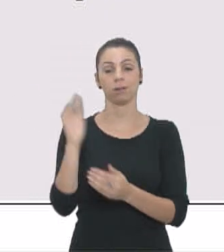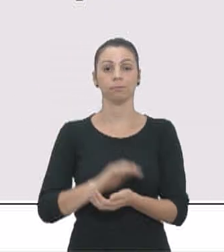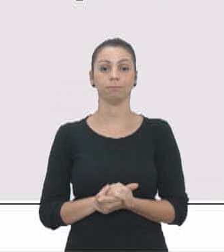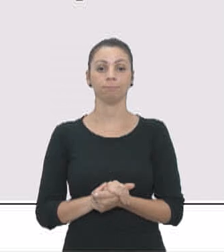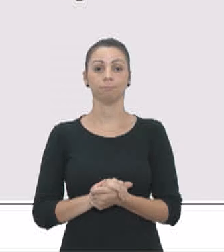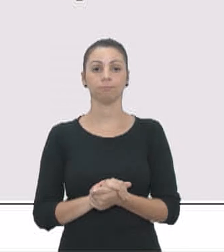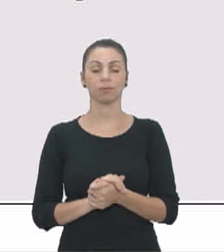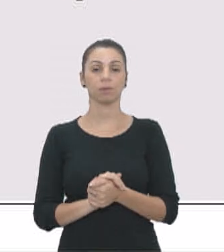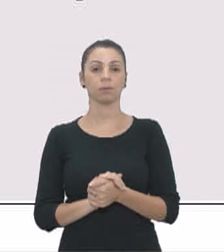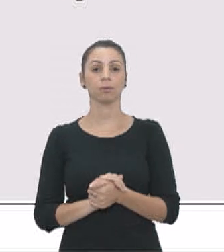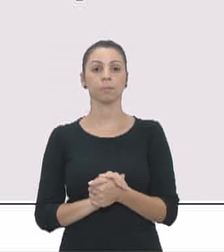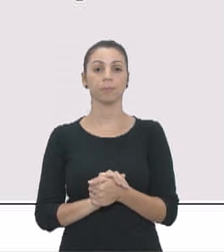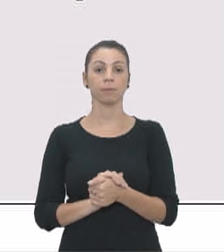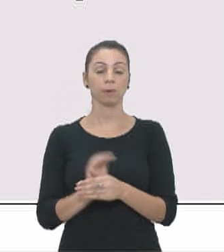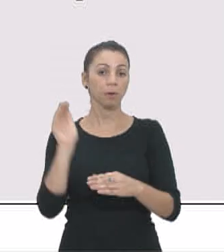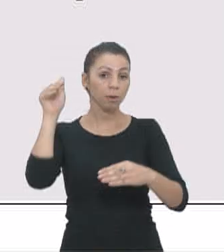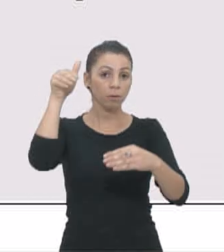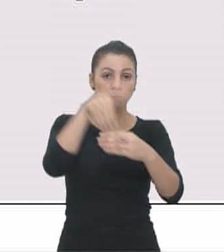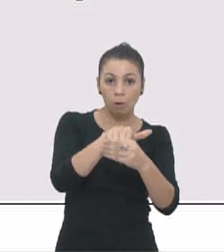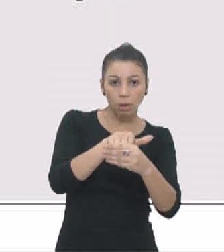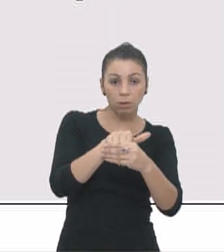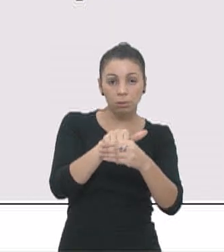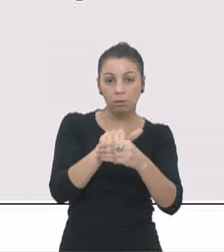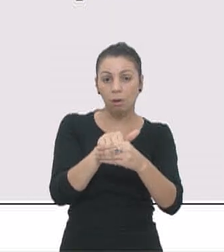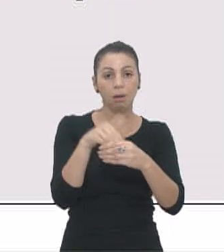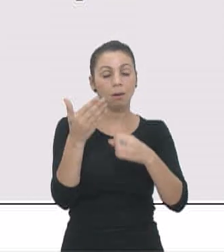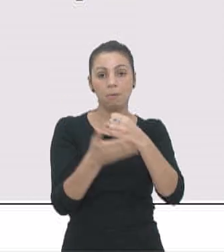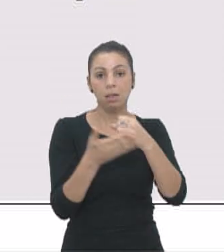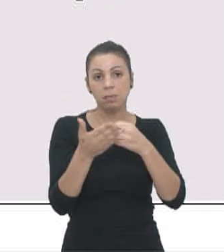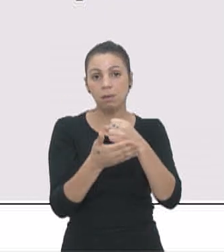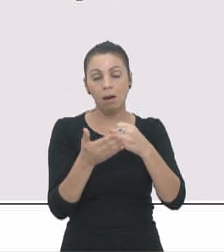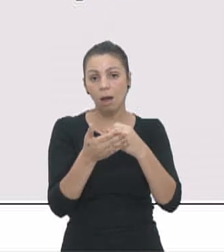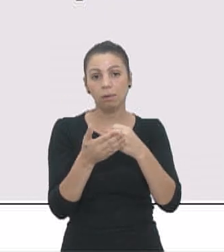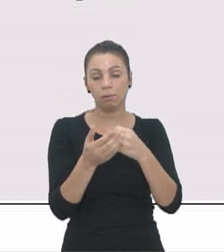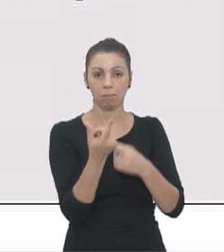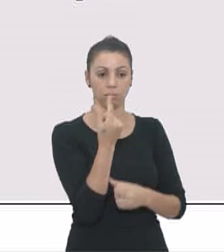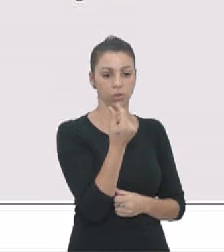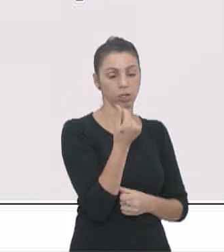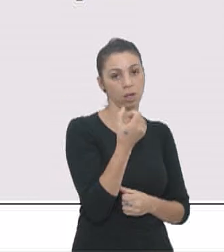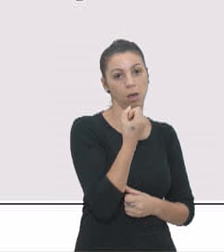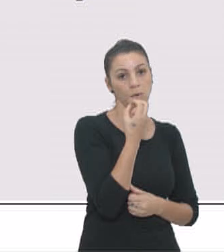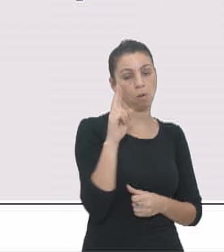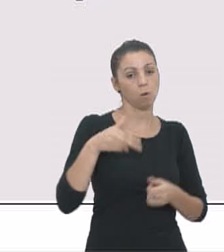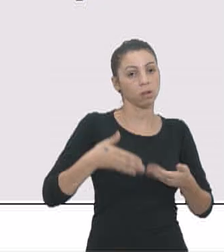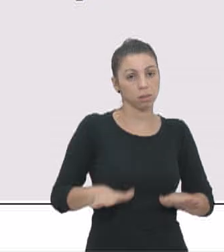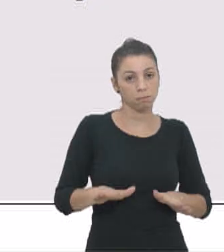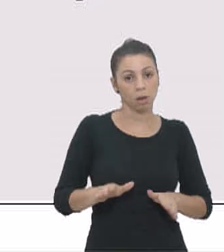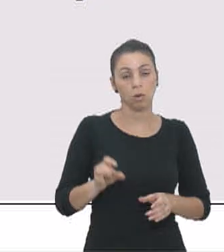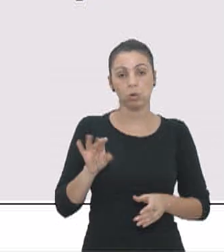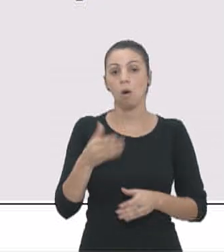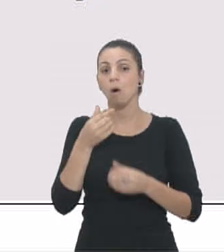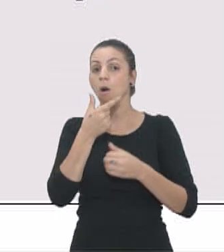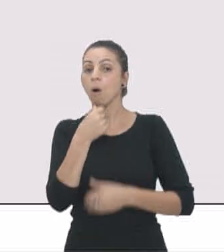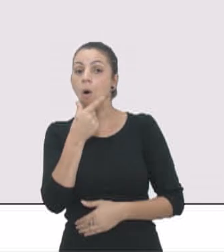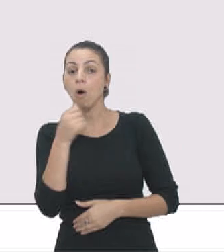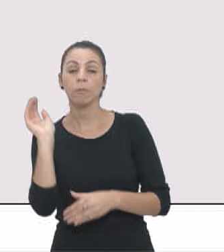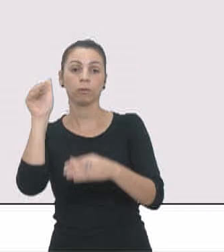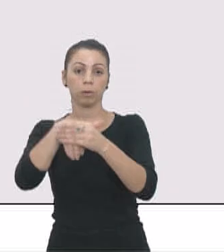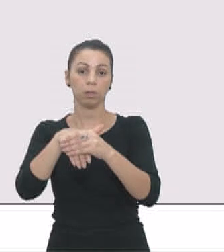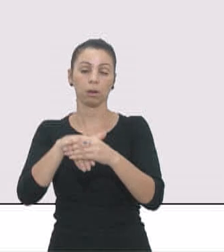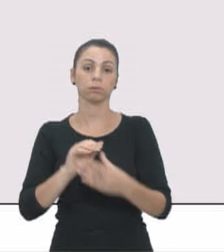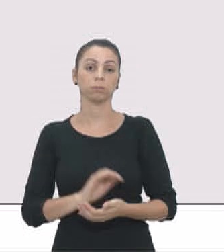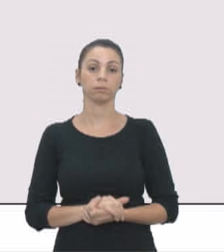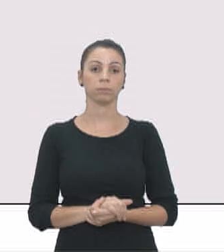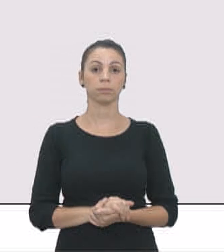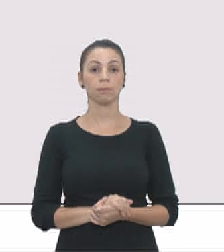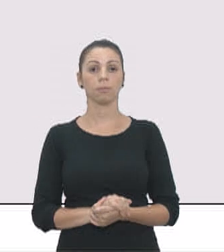voto baseado na renda do cidadão e nem pelo nascimento. A primeira atitude da convenção foi abolir a monarquia e proclamar a